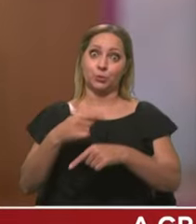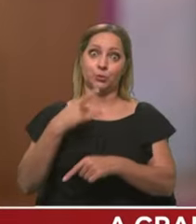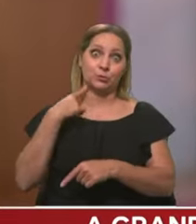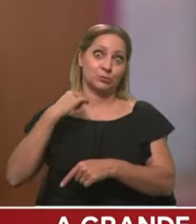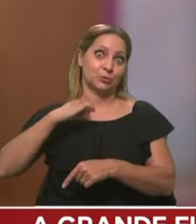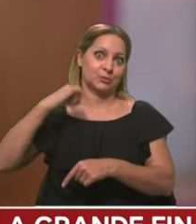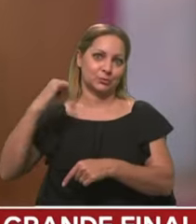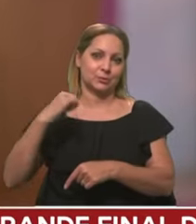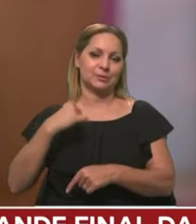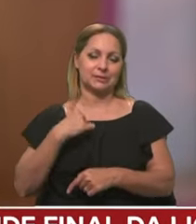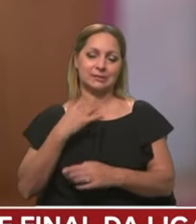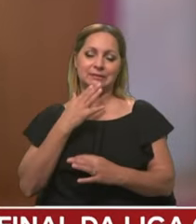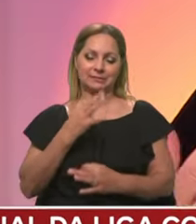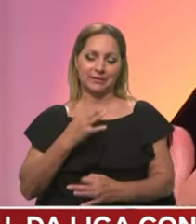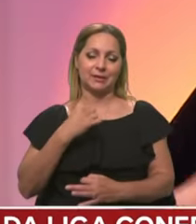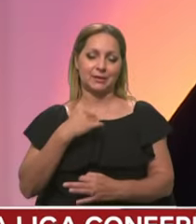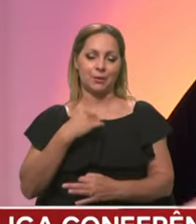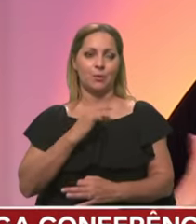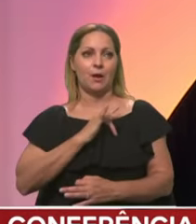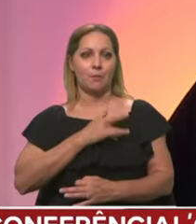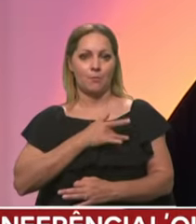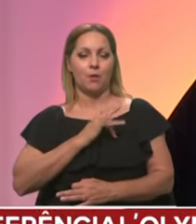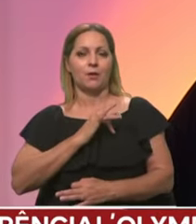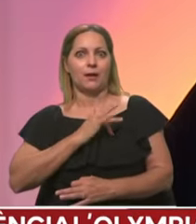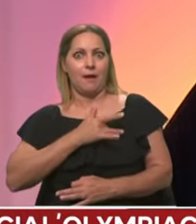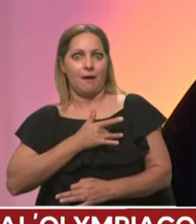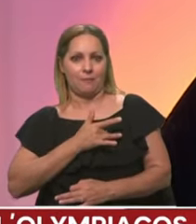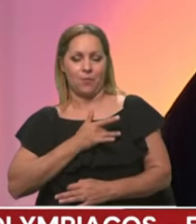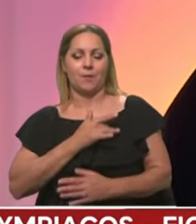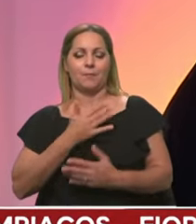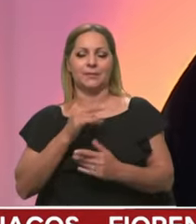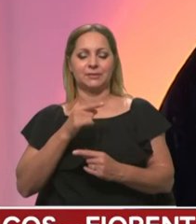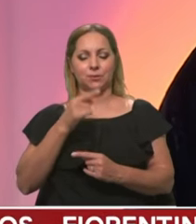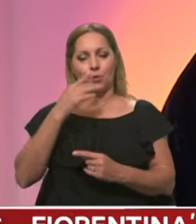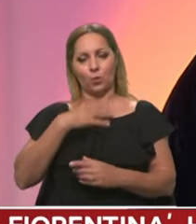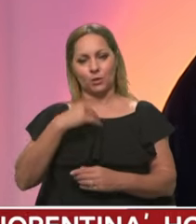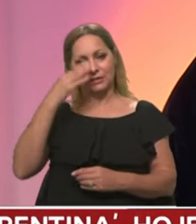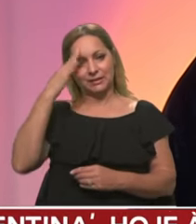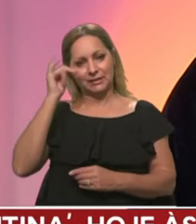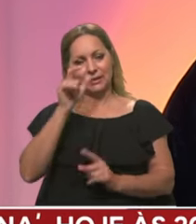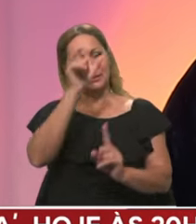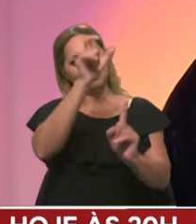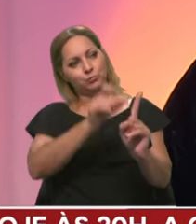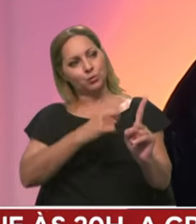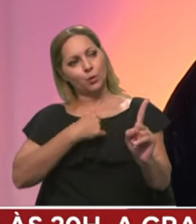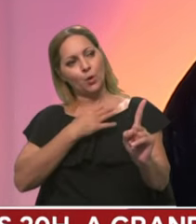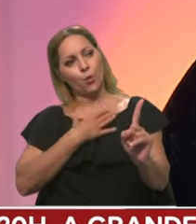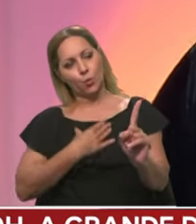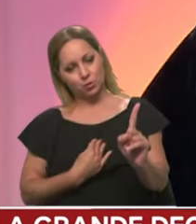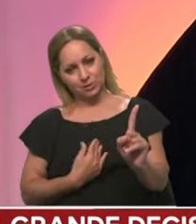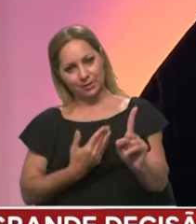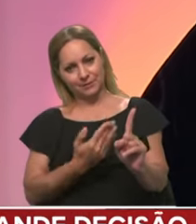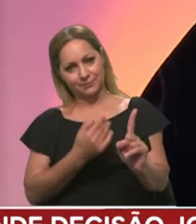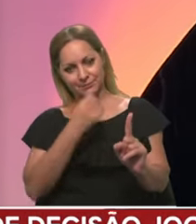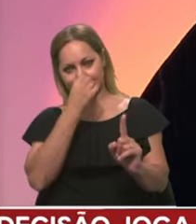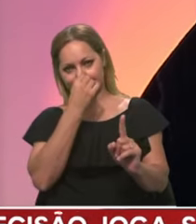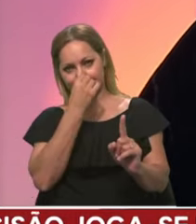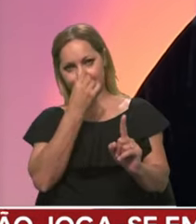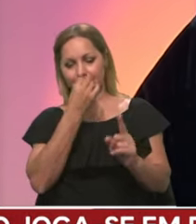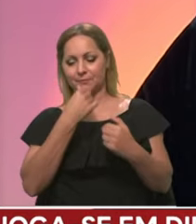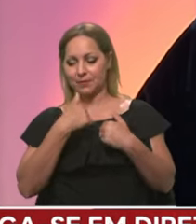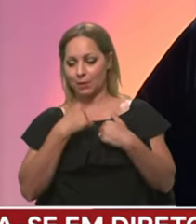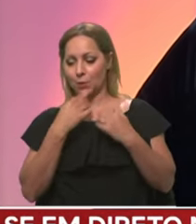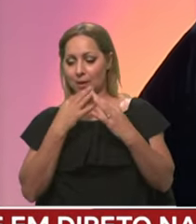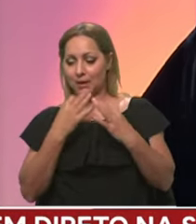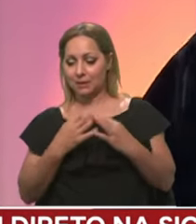amo o amor eu de facto gosto da ideia de gostar de alguém de e E continuo a acreditar